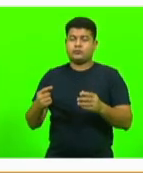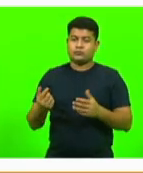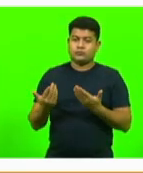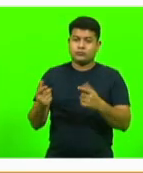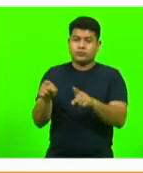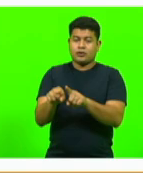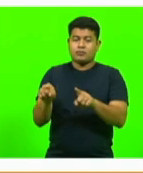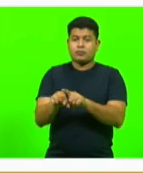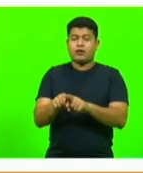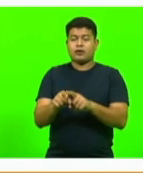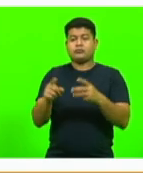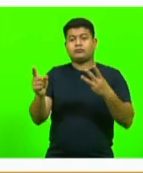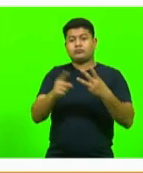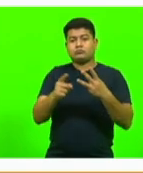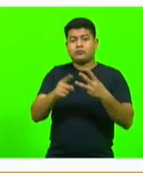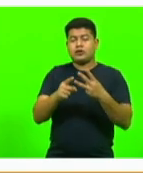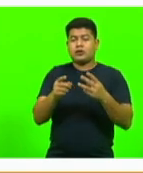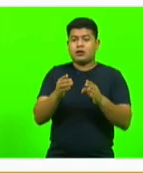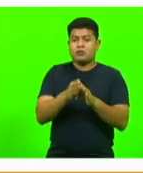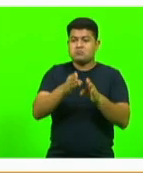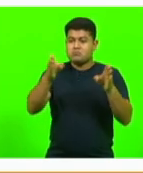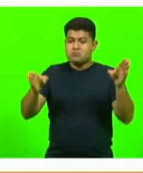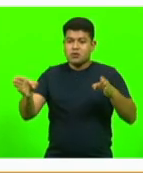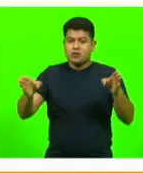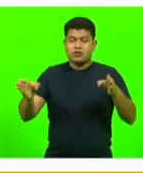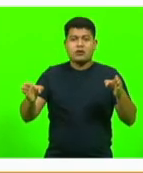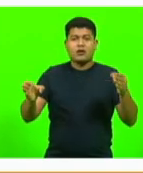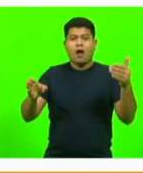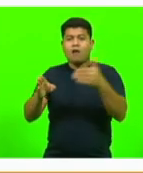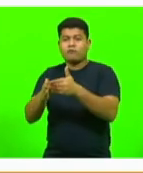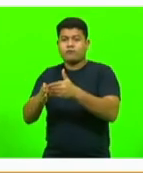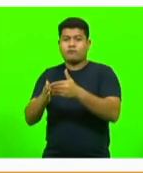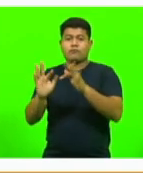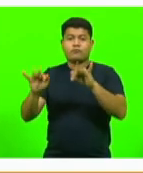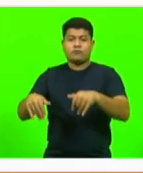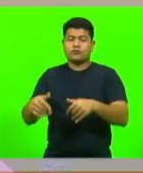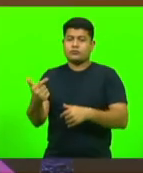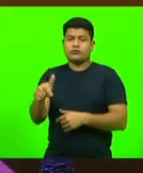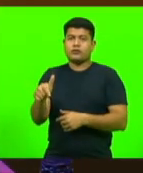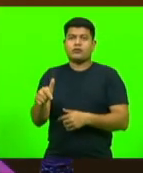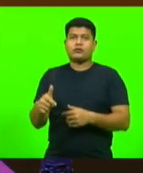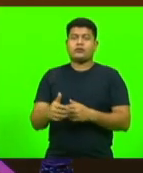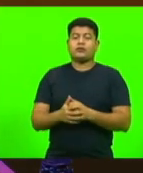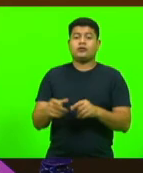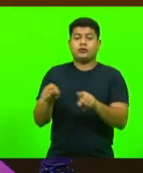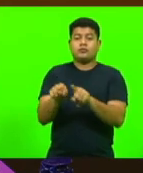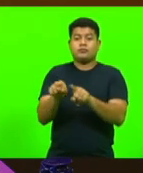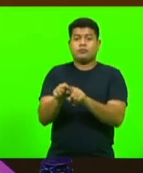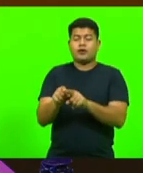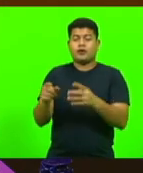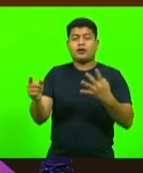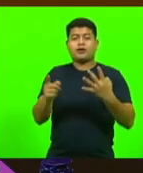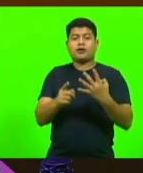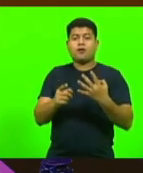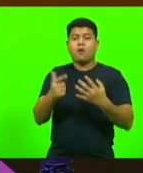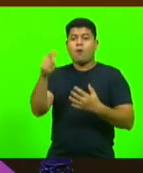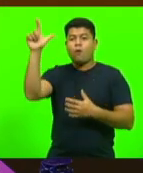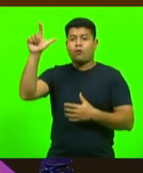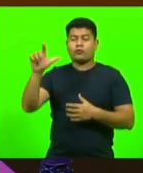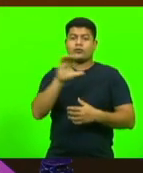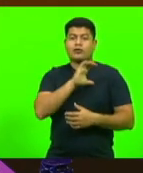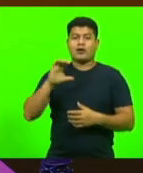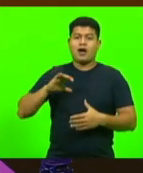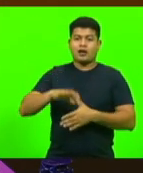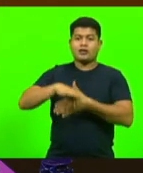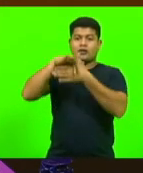por prazo indeterminado cargo típico do estado e cargo de liderança e assessoramento né É e aqui